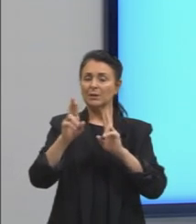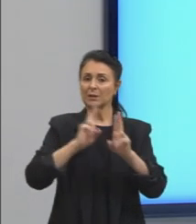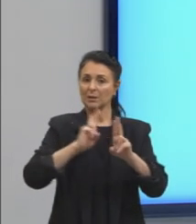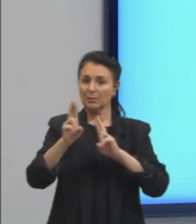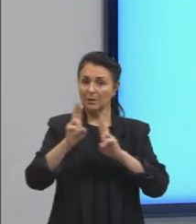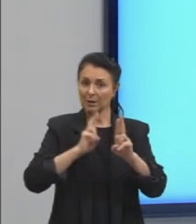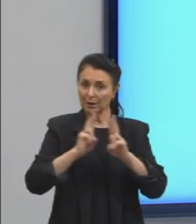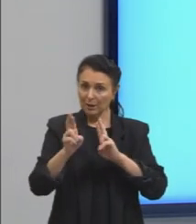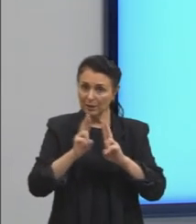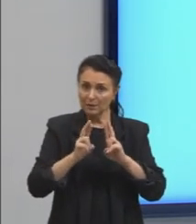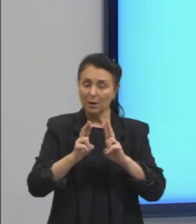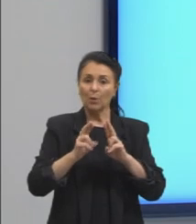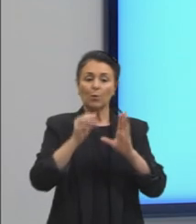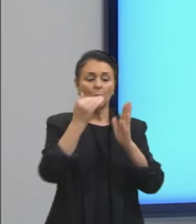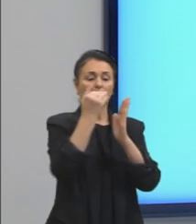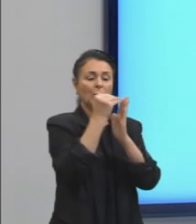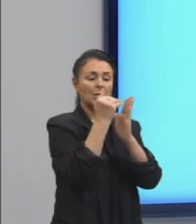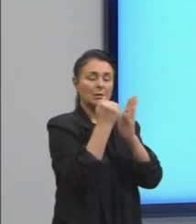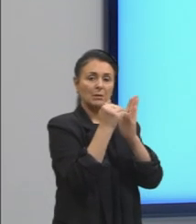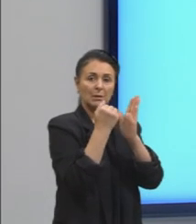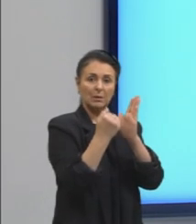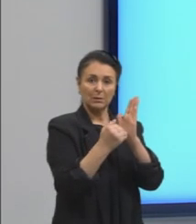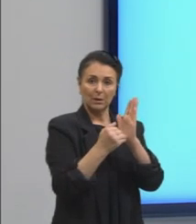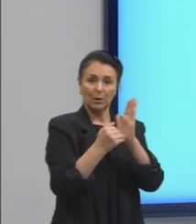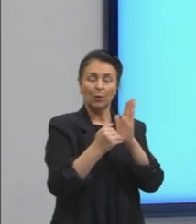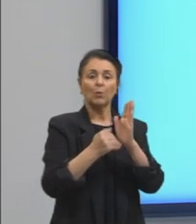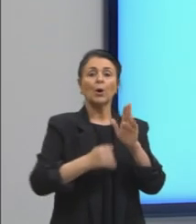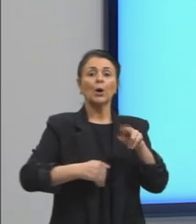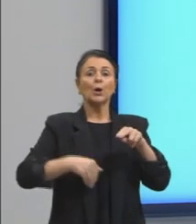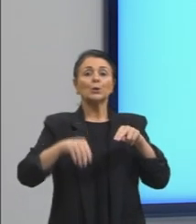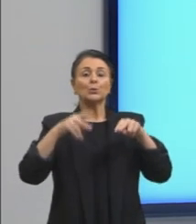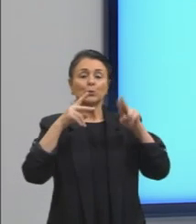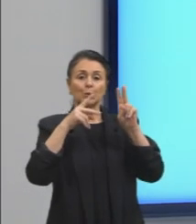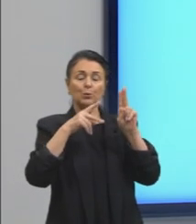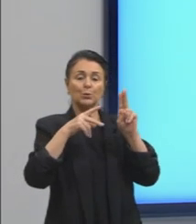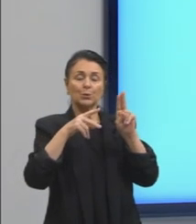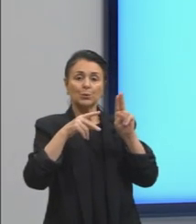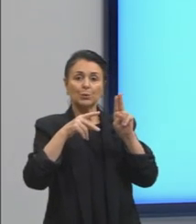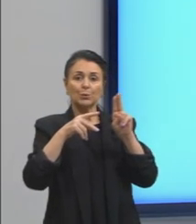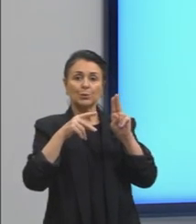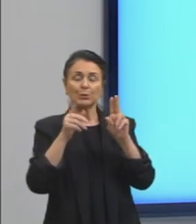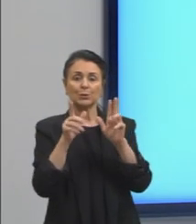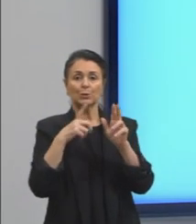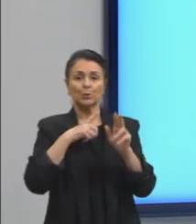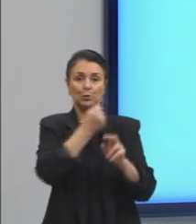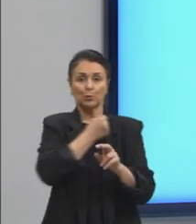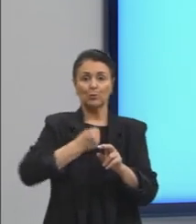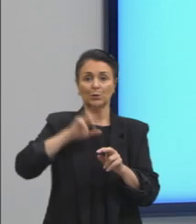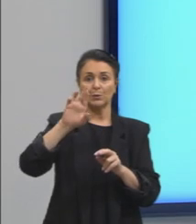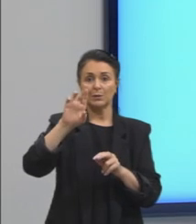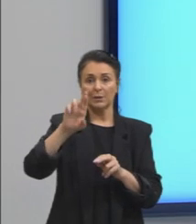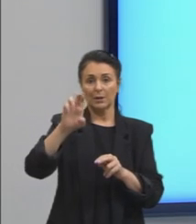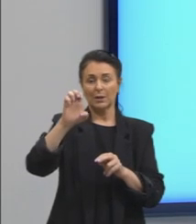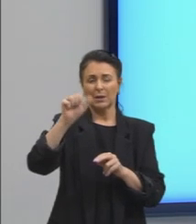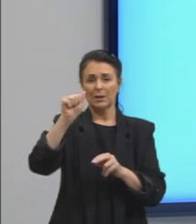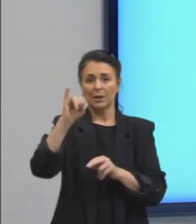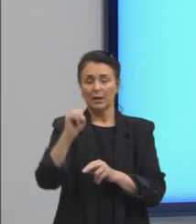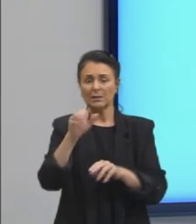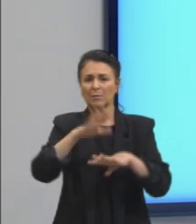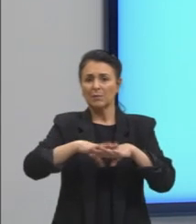relacionadas com a ordem dos números reais e como o estudo das operações matemáticas básicas aplicada